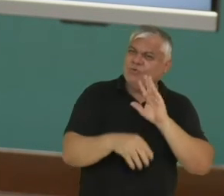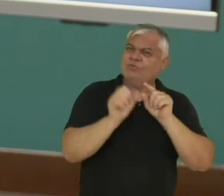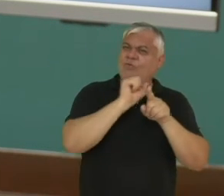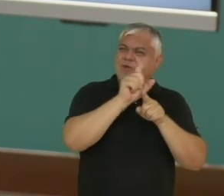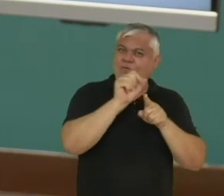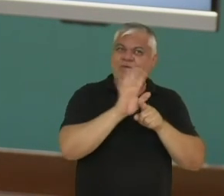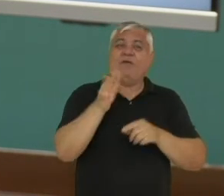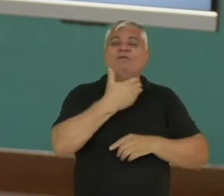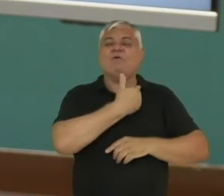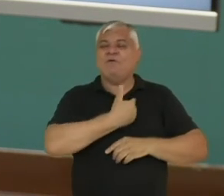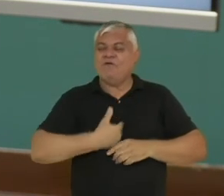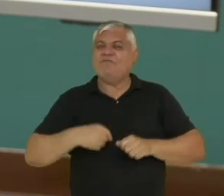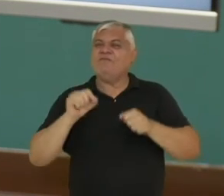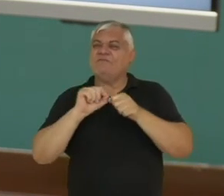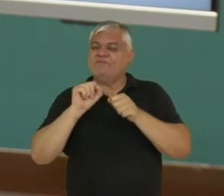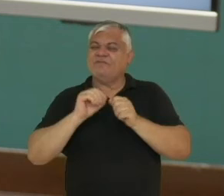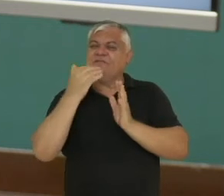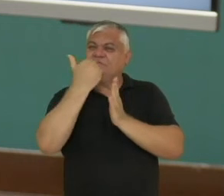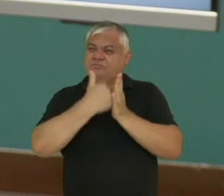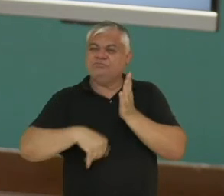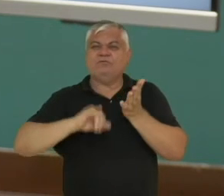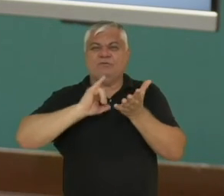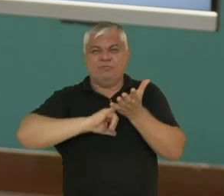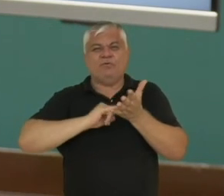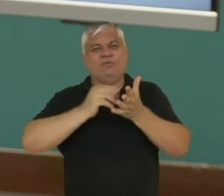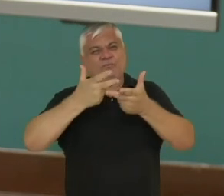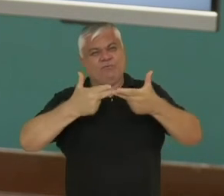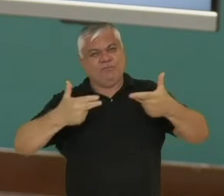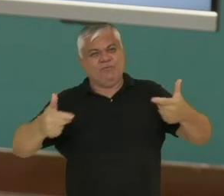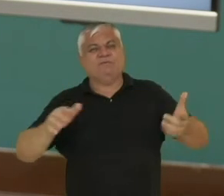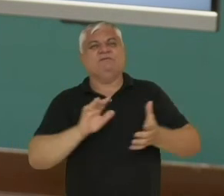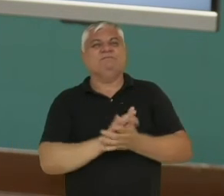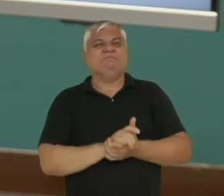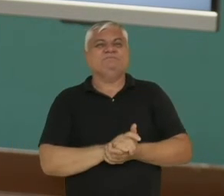puderam então abater mais impostos, fizeram com que